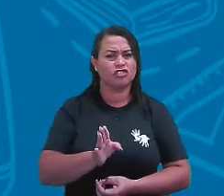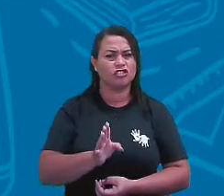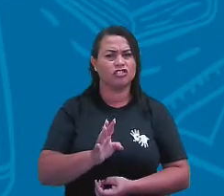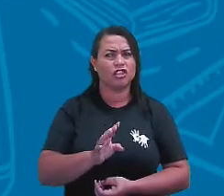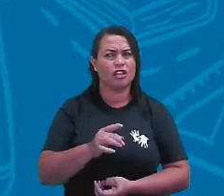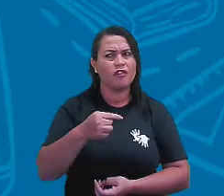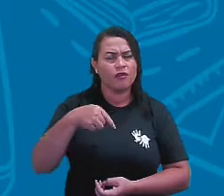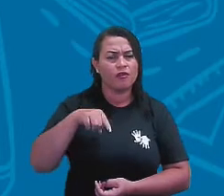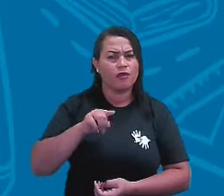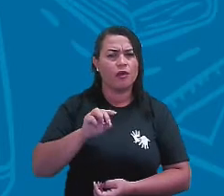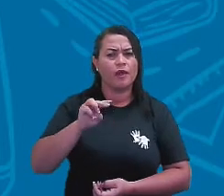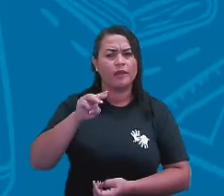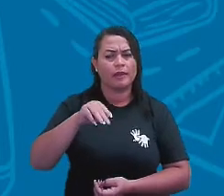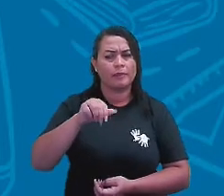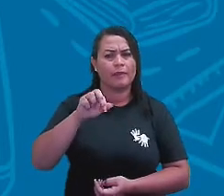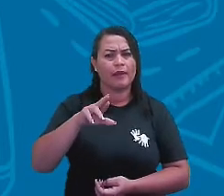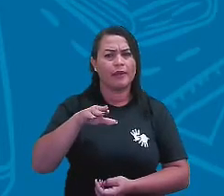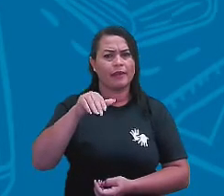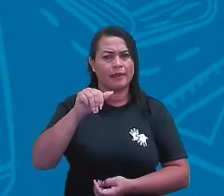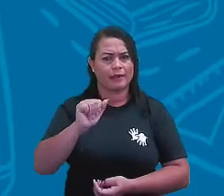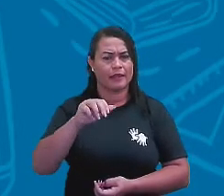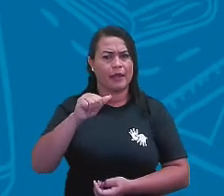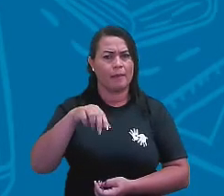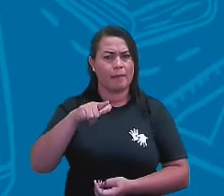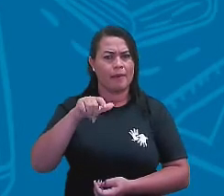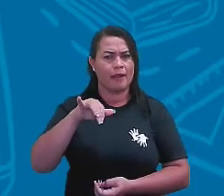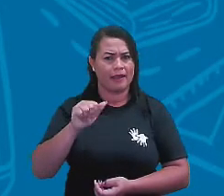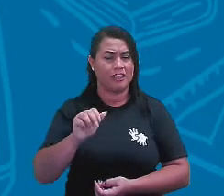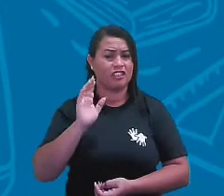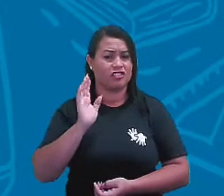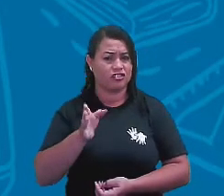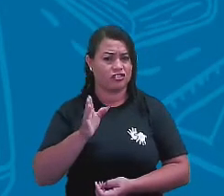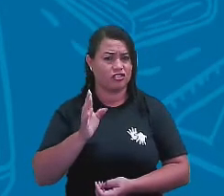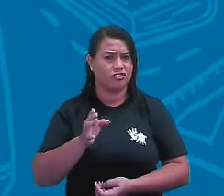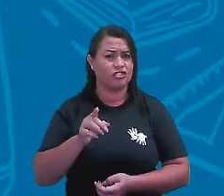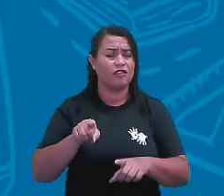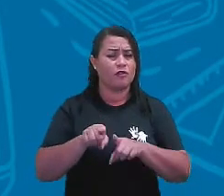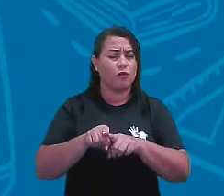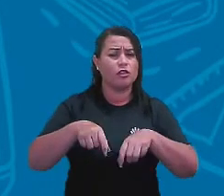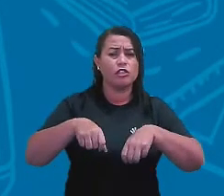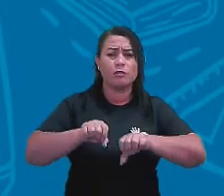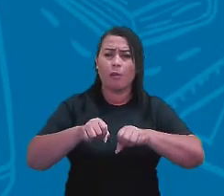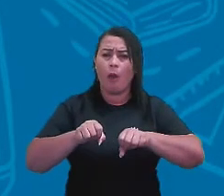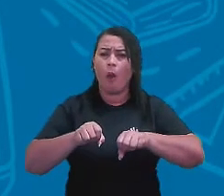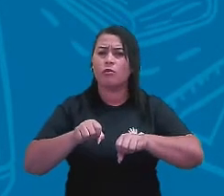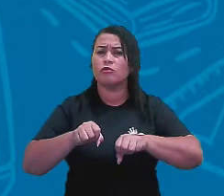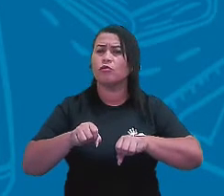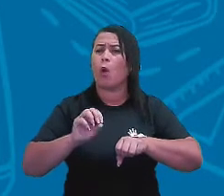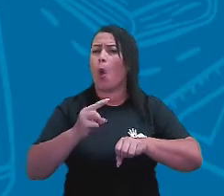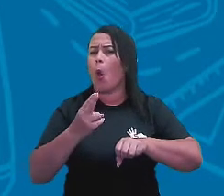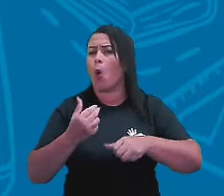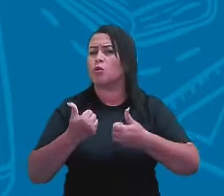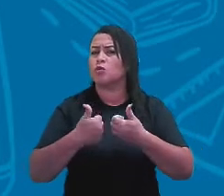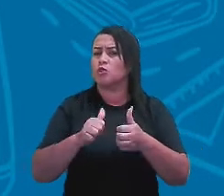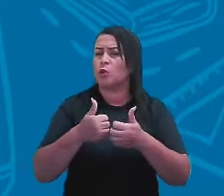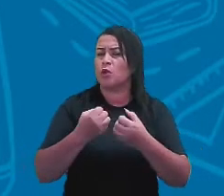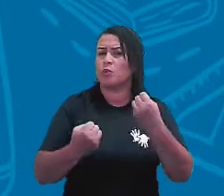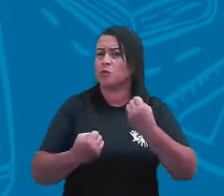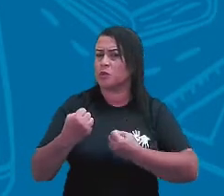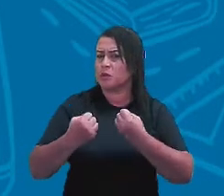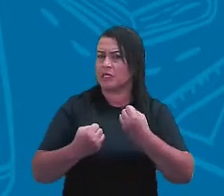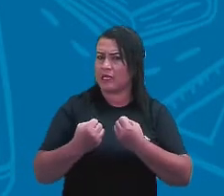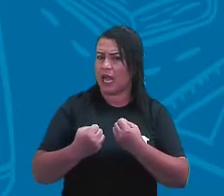Malha? Já cortou a cidade de carro, moto ou de ônibus através da